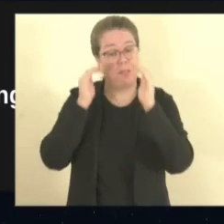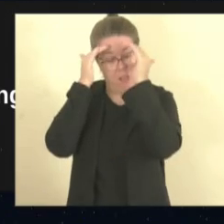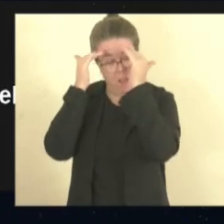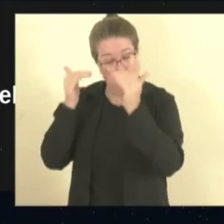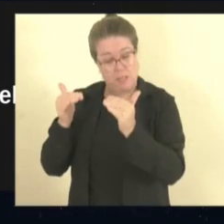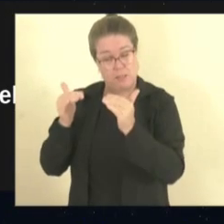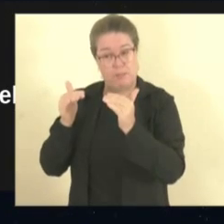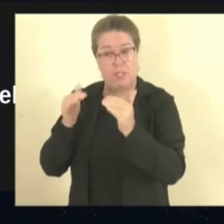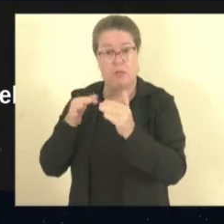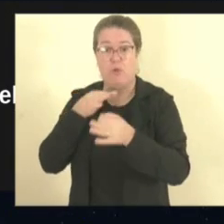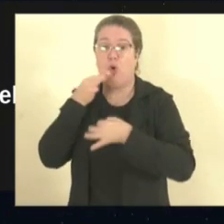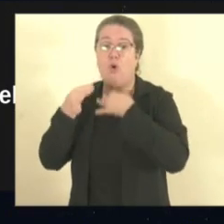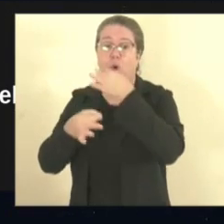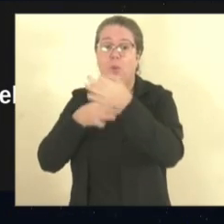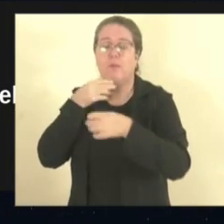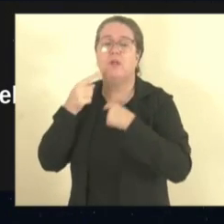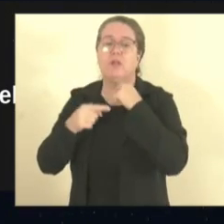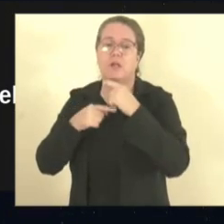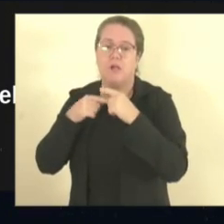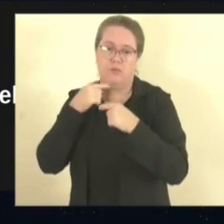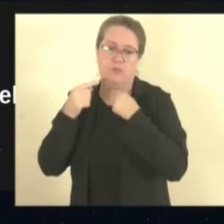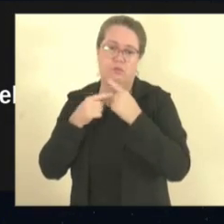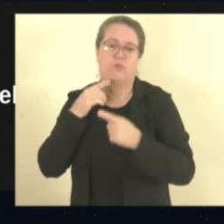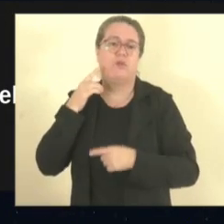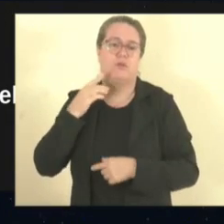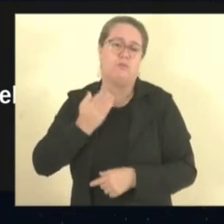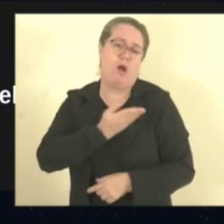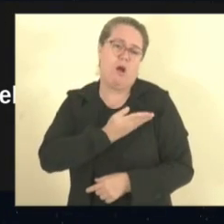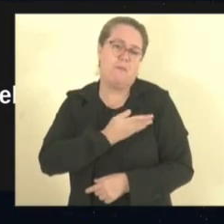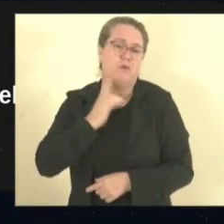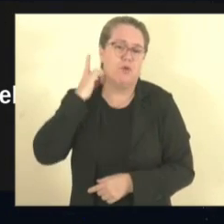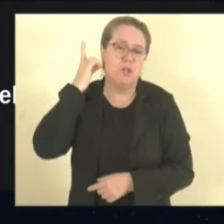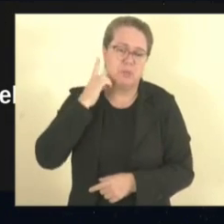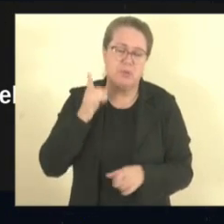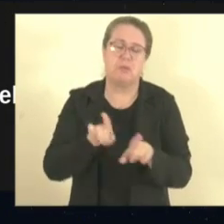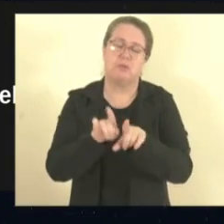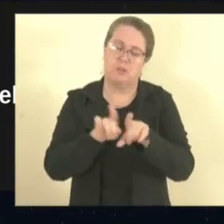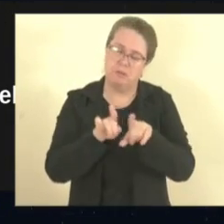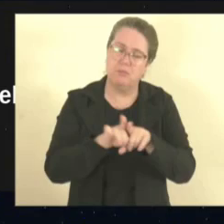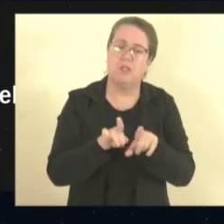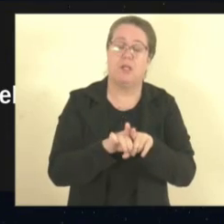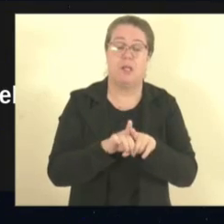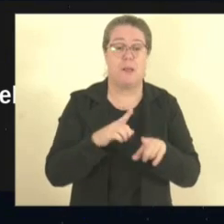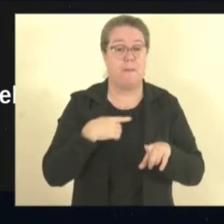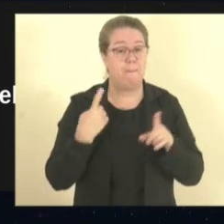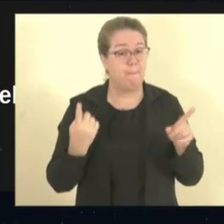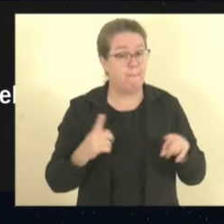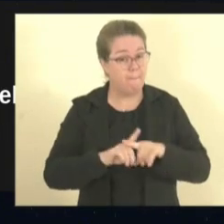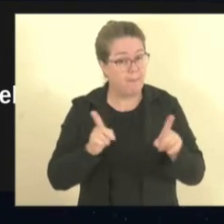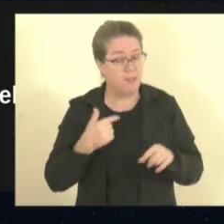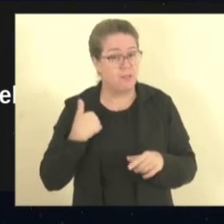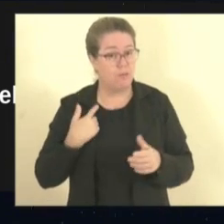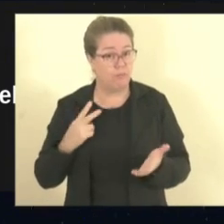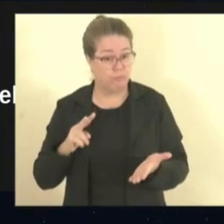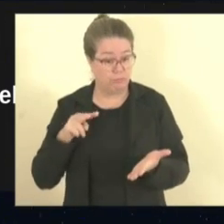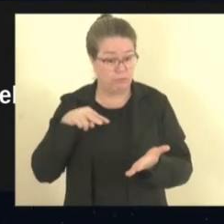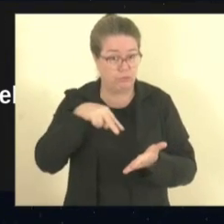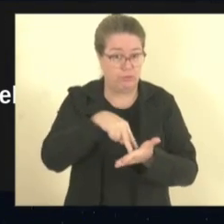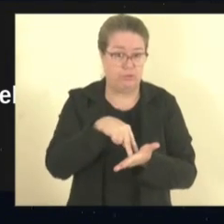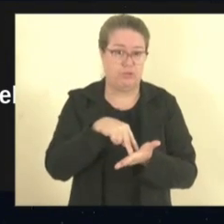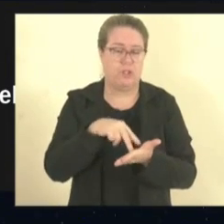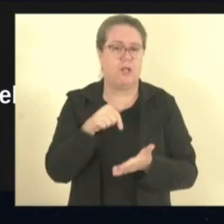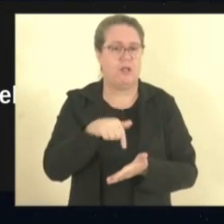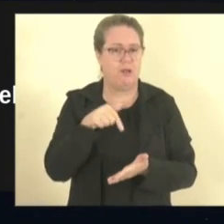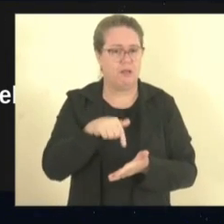chega aqui, deputados, quem chega na luta, na representação popular, não é vaquinha de